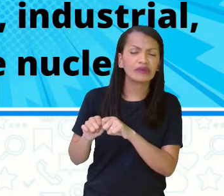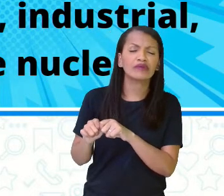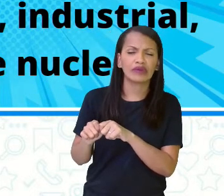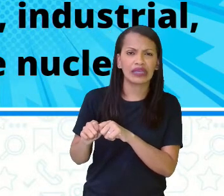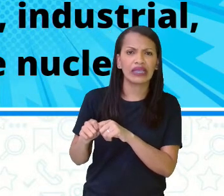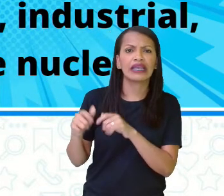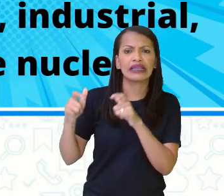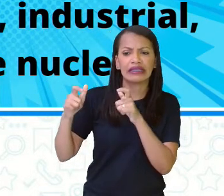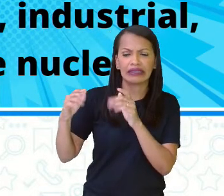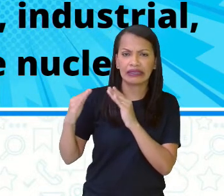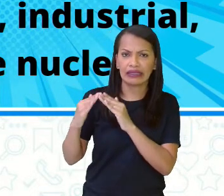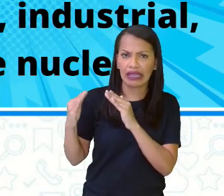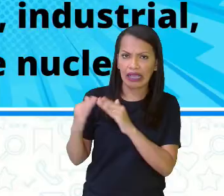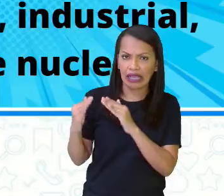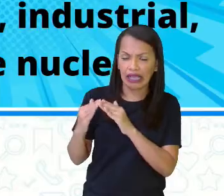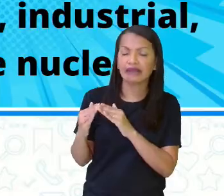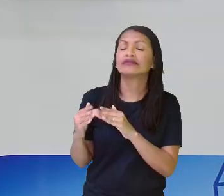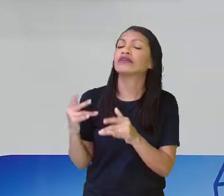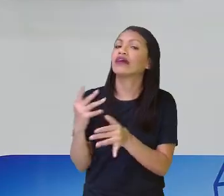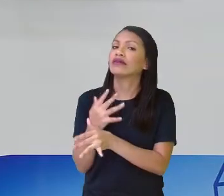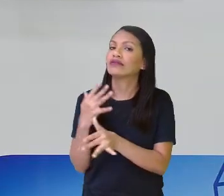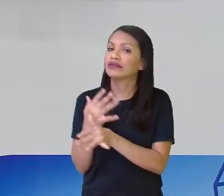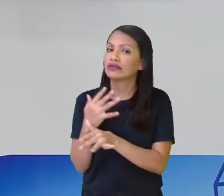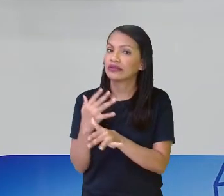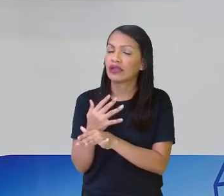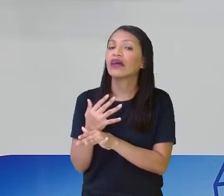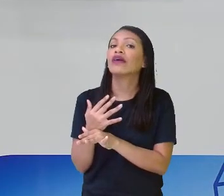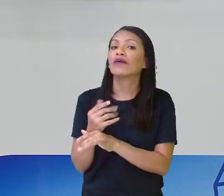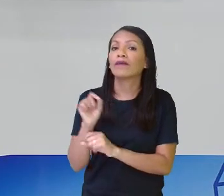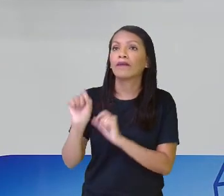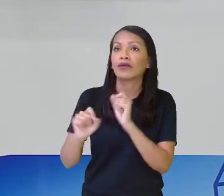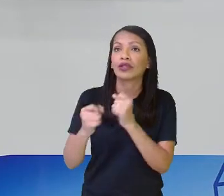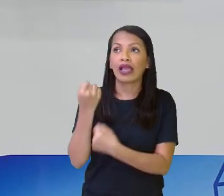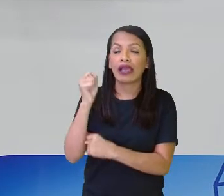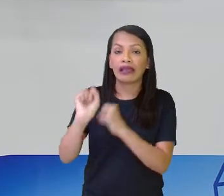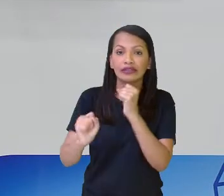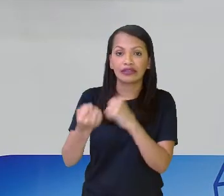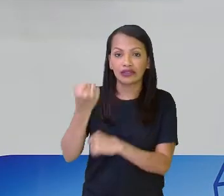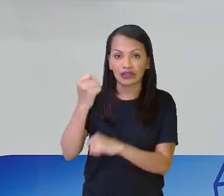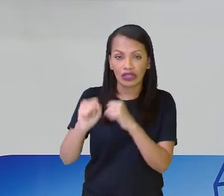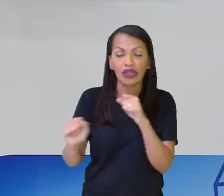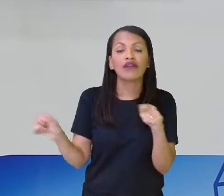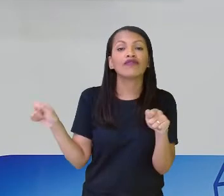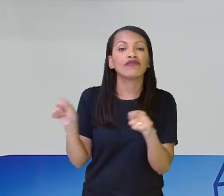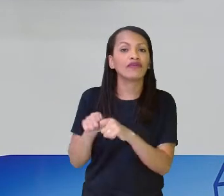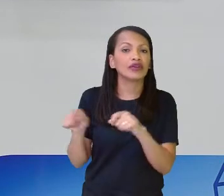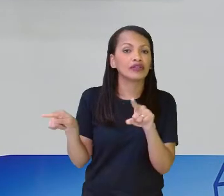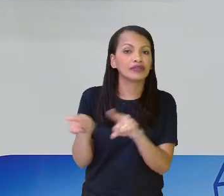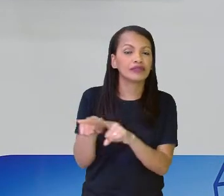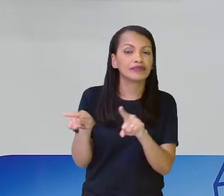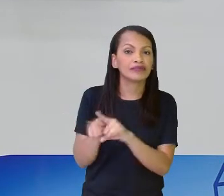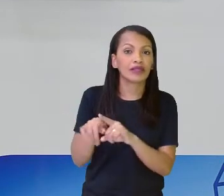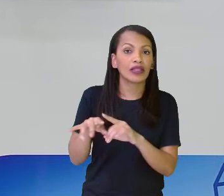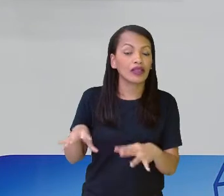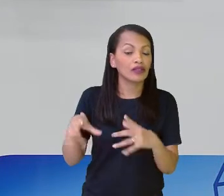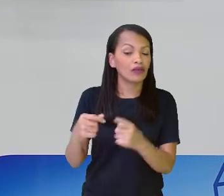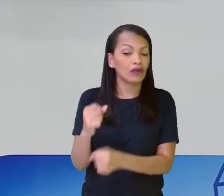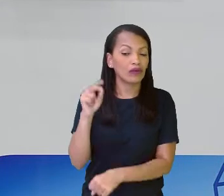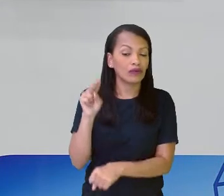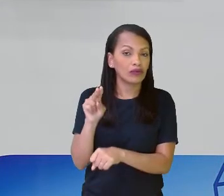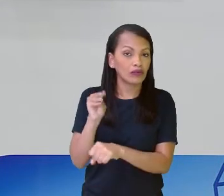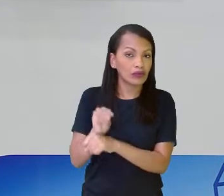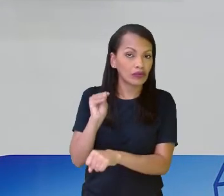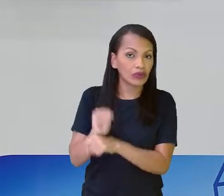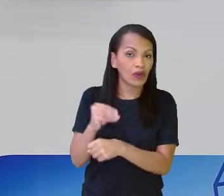sólido urbano nas cidades, né? Industrial, que são as indústrias produzem, e aí também há todo um cuidado